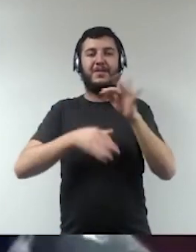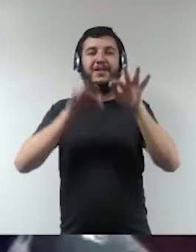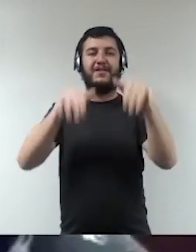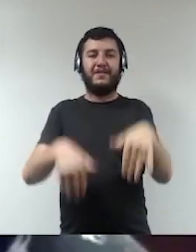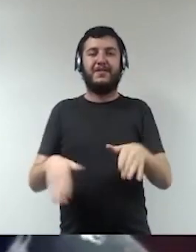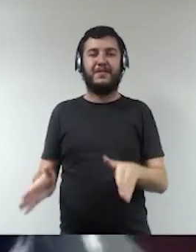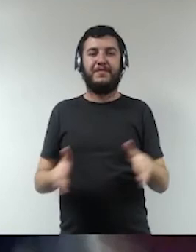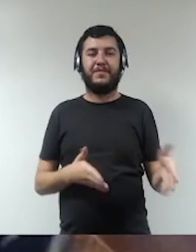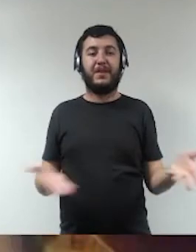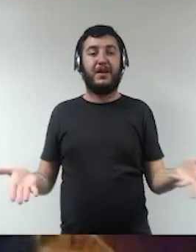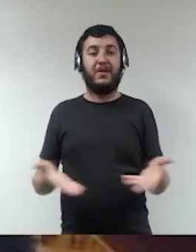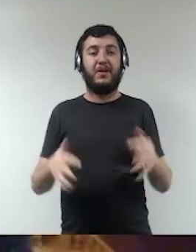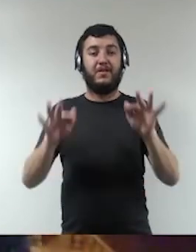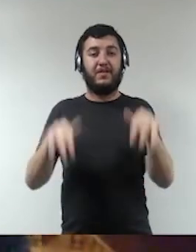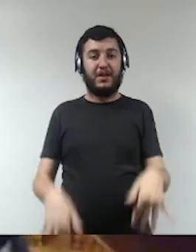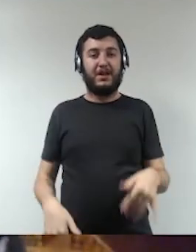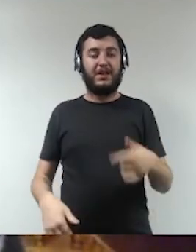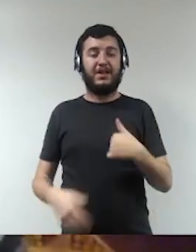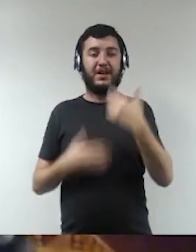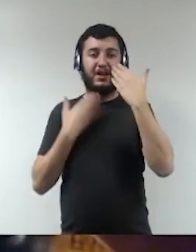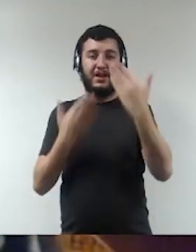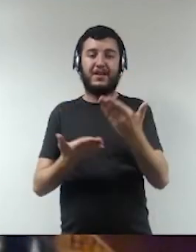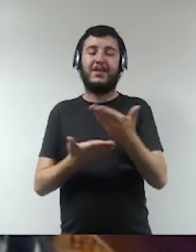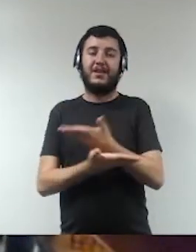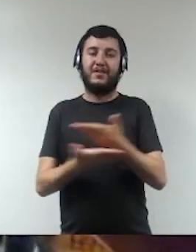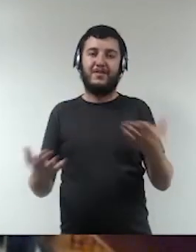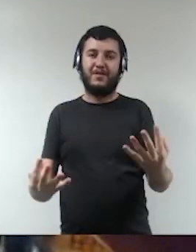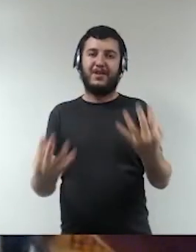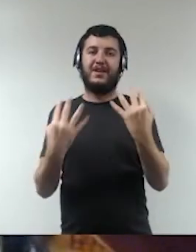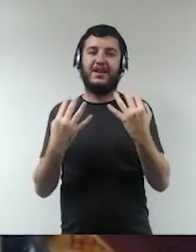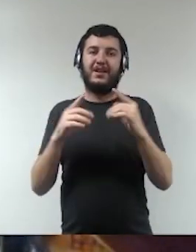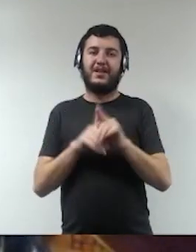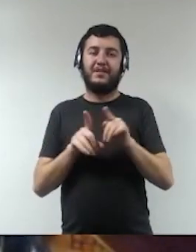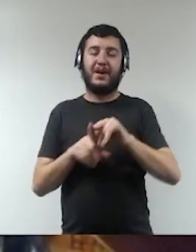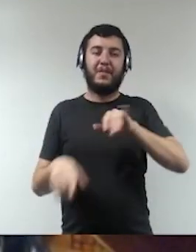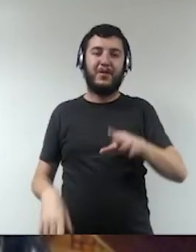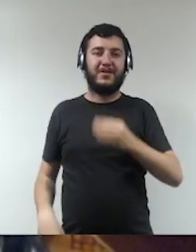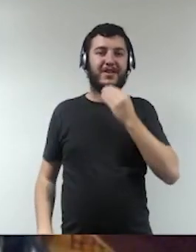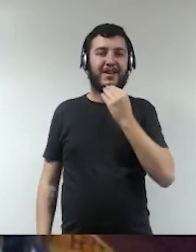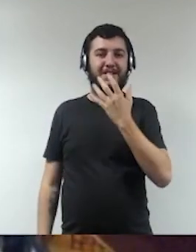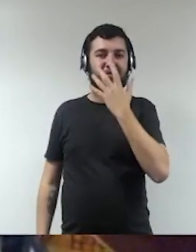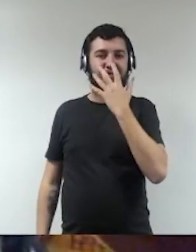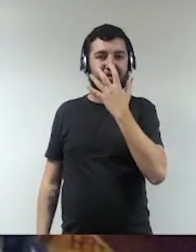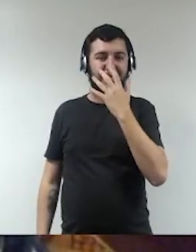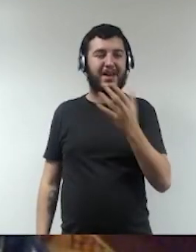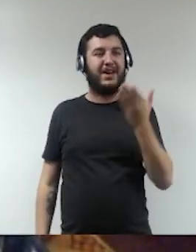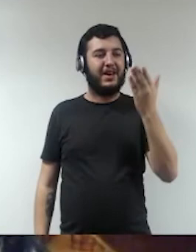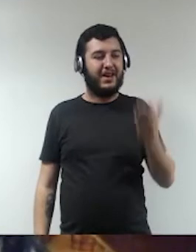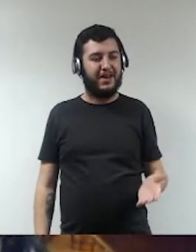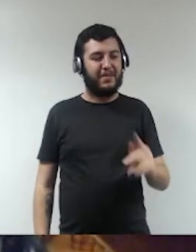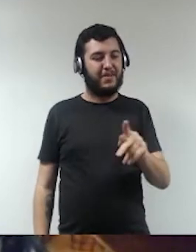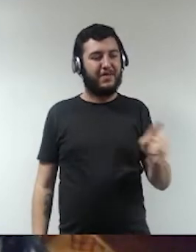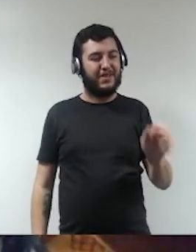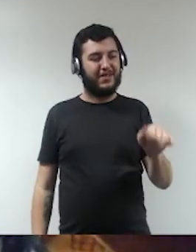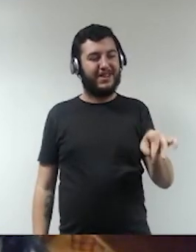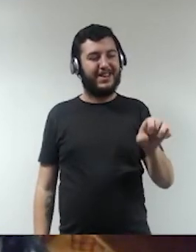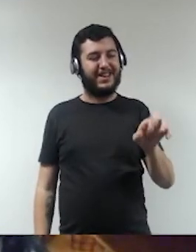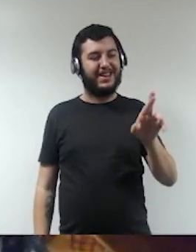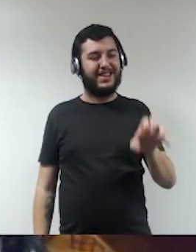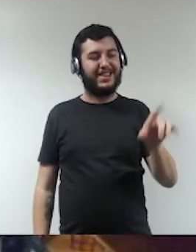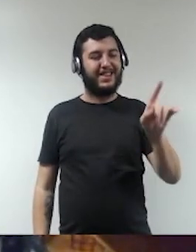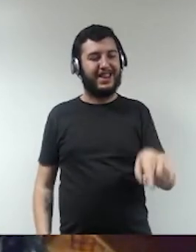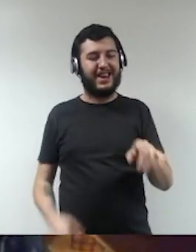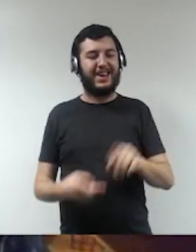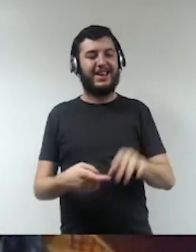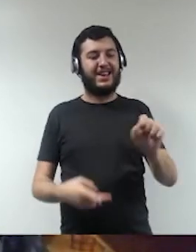eu finalizo agradecendo a oportunidade de ouvir, e nessa parte final aí o professor André, a professora Samanta falando